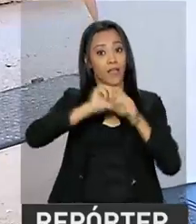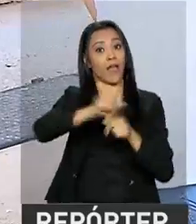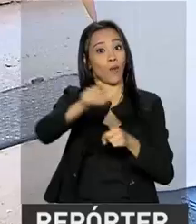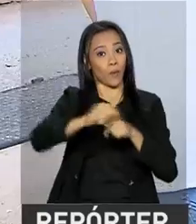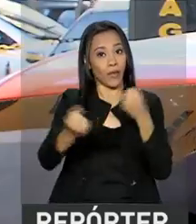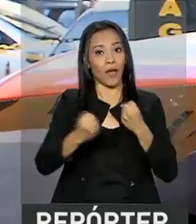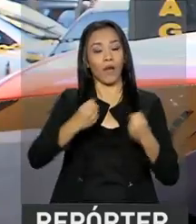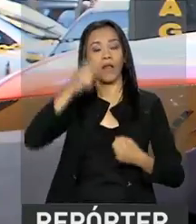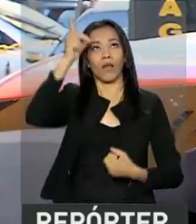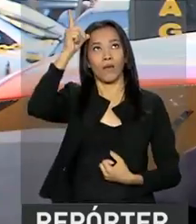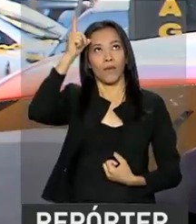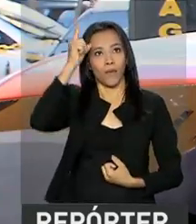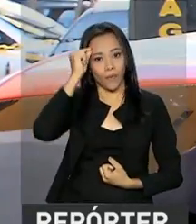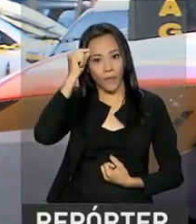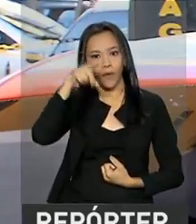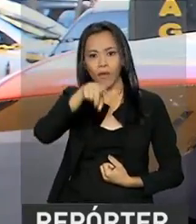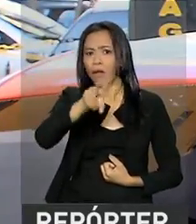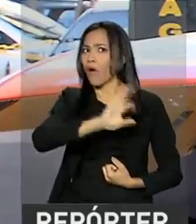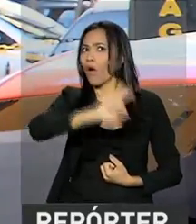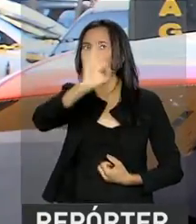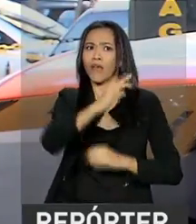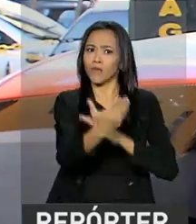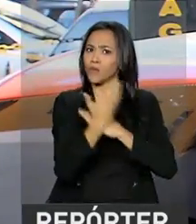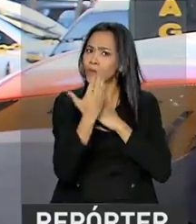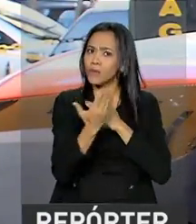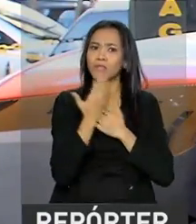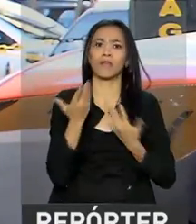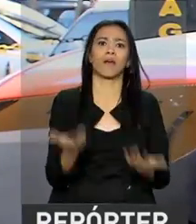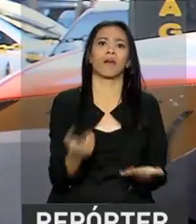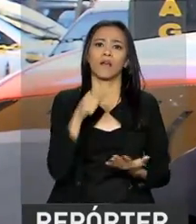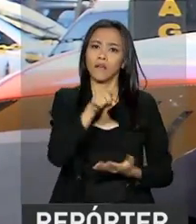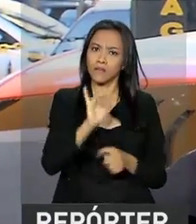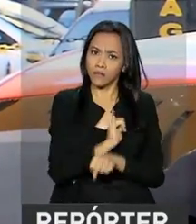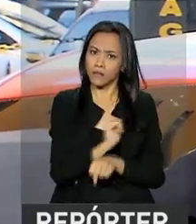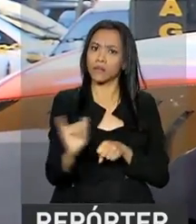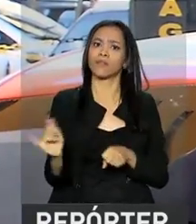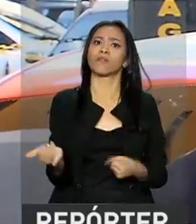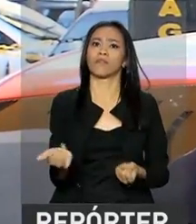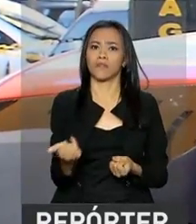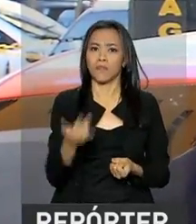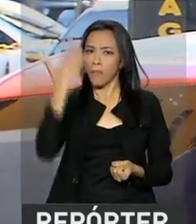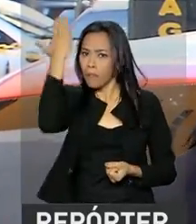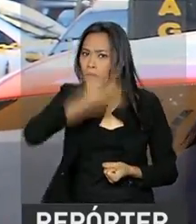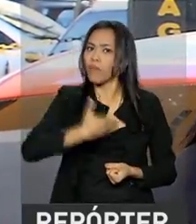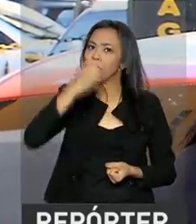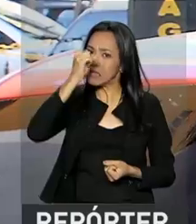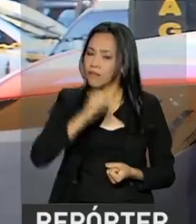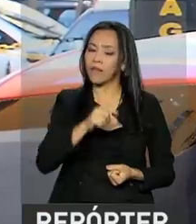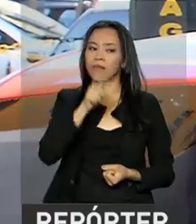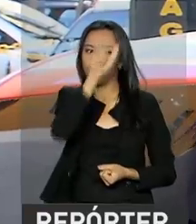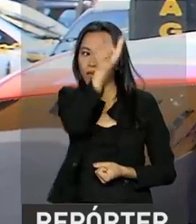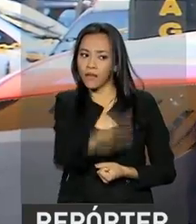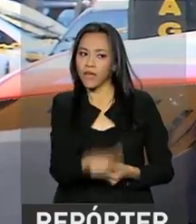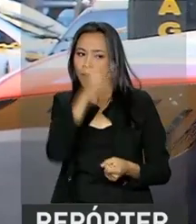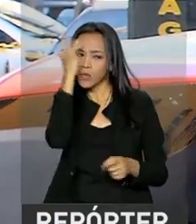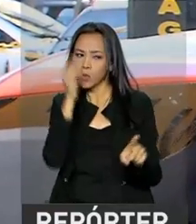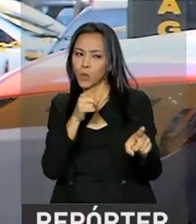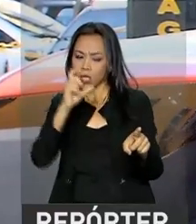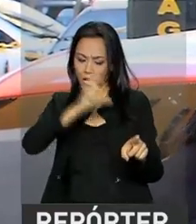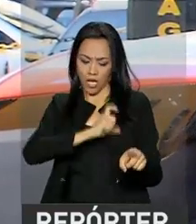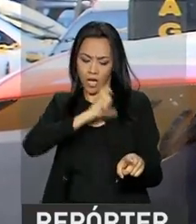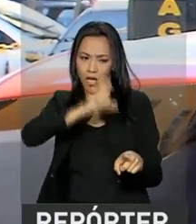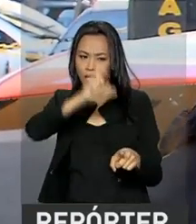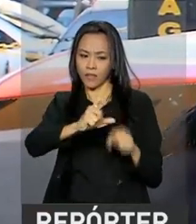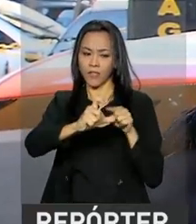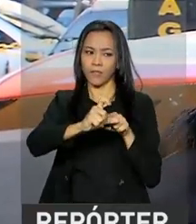bem aliviada vai nos ajudar demais essa né esse essa comprovação de que realmente o cliente é o dono